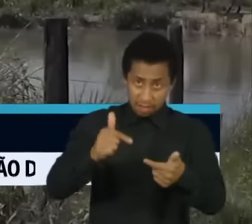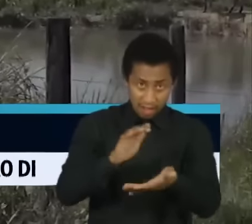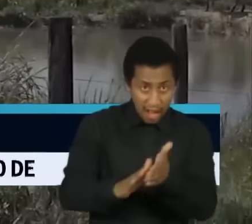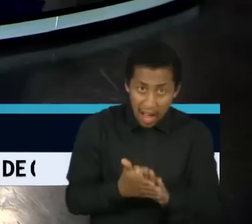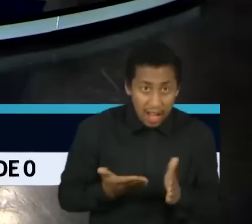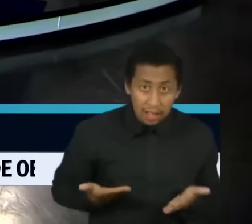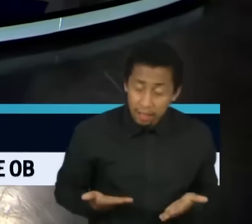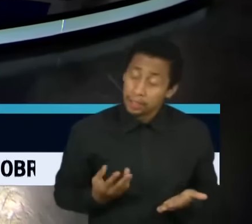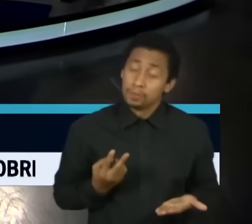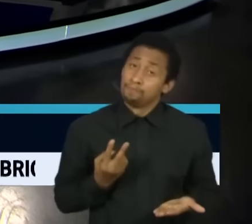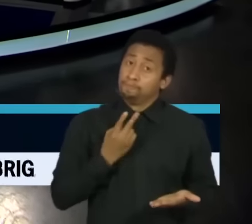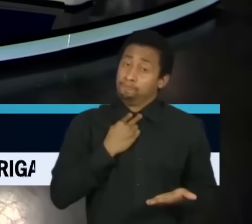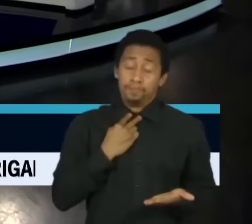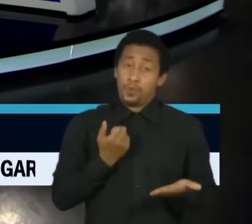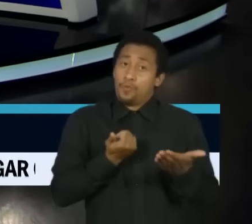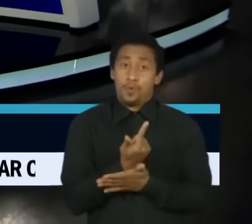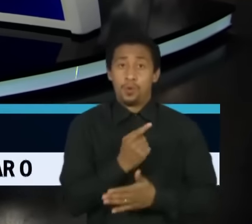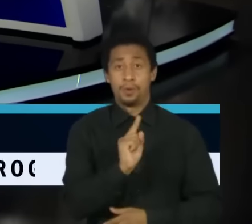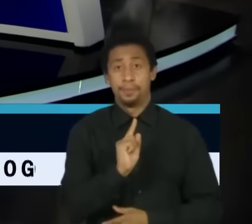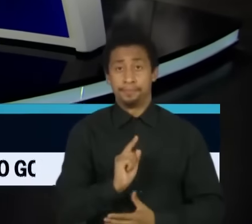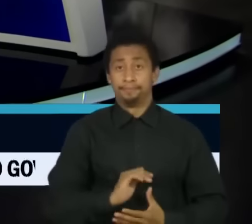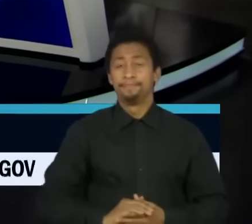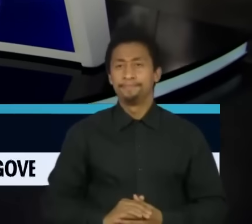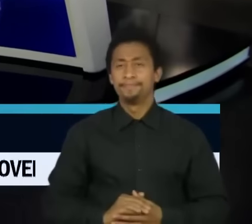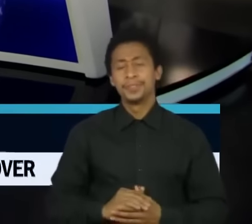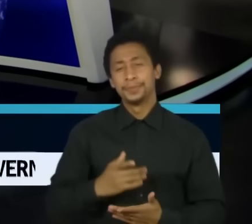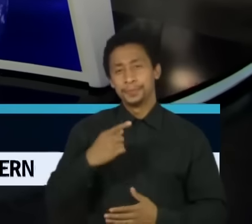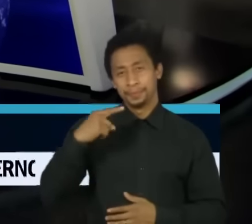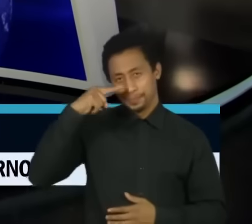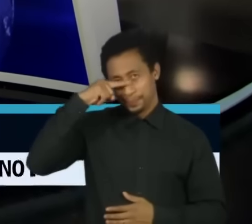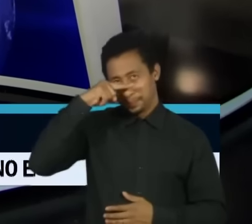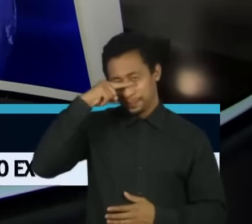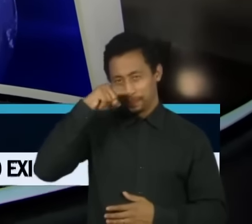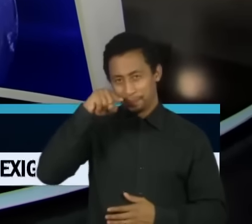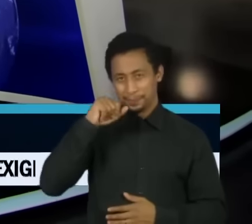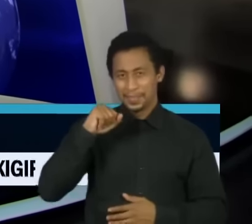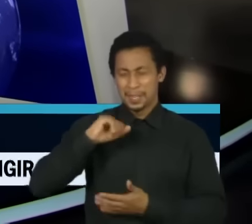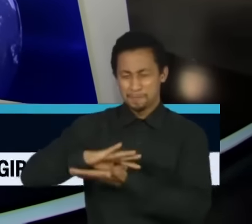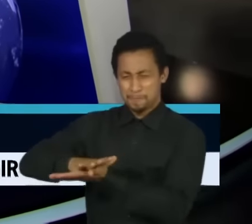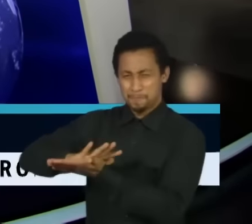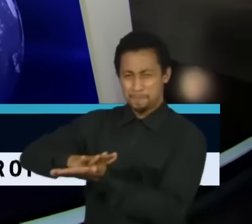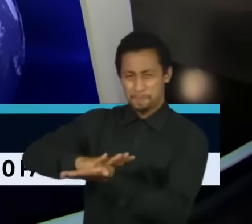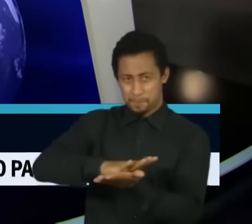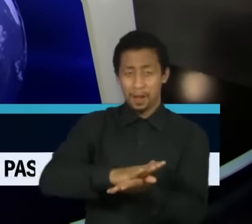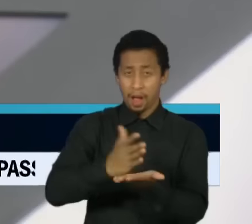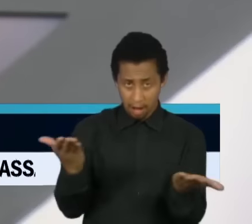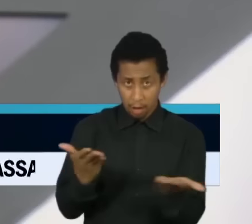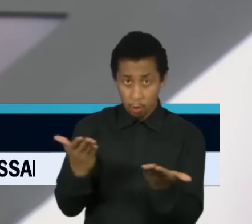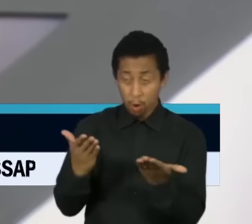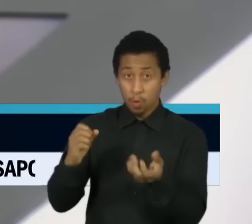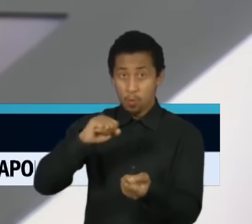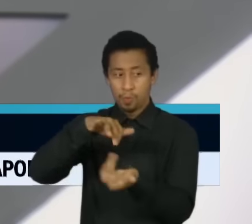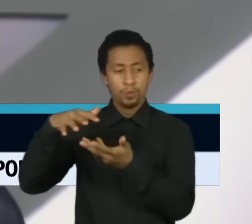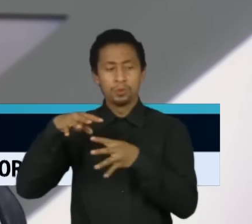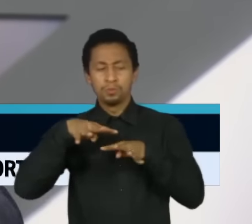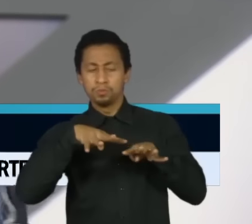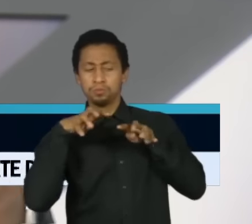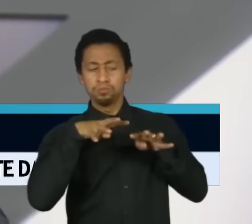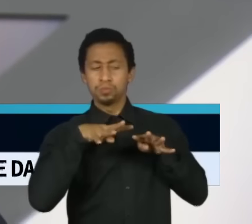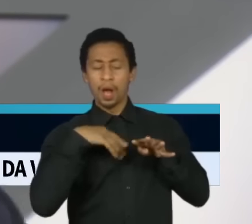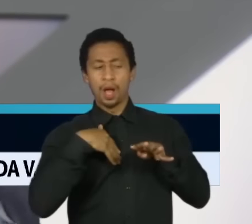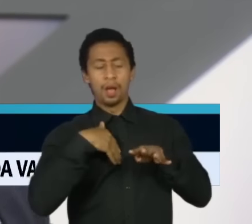ponto. Professor José Vicente, a conta pelo desmatamento está chegando? Ela, não,